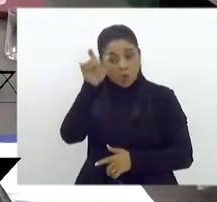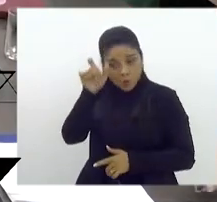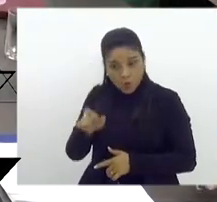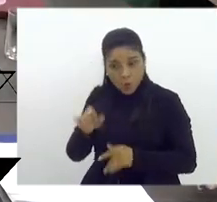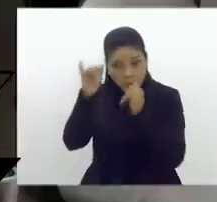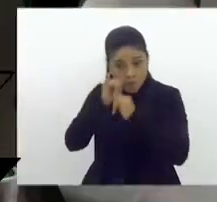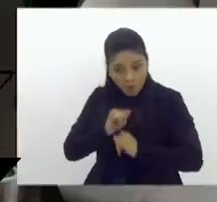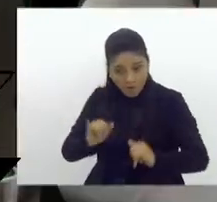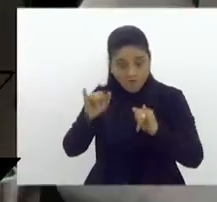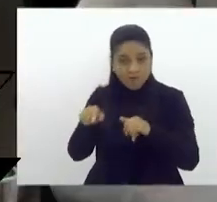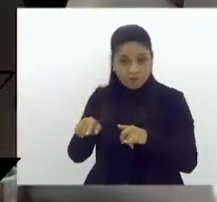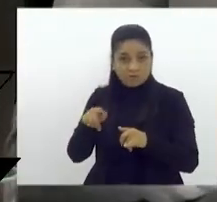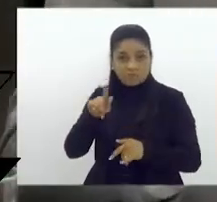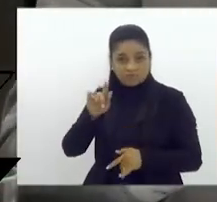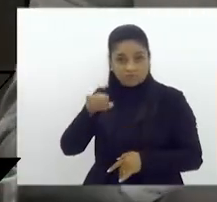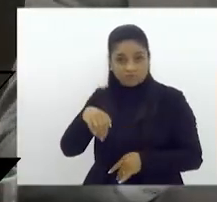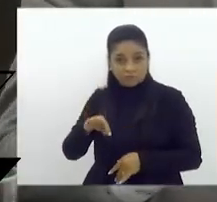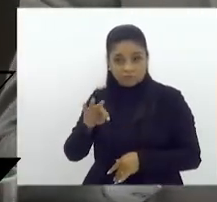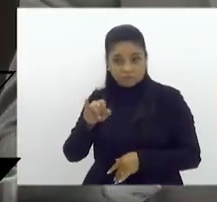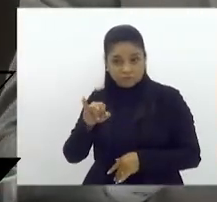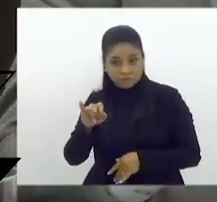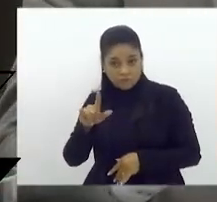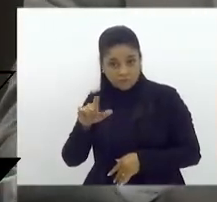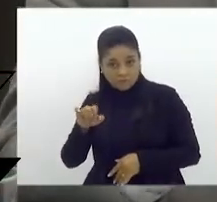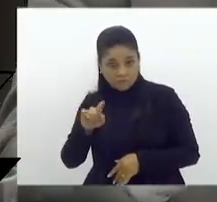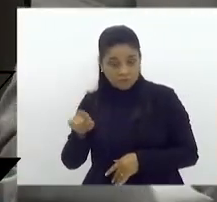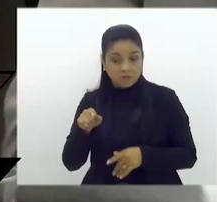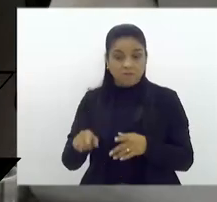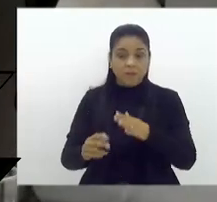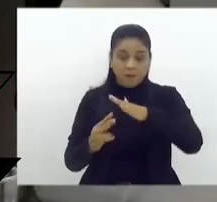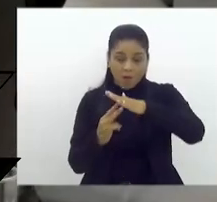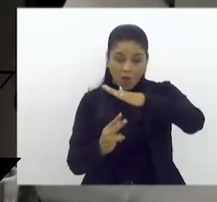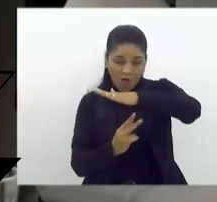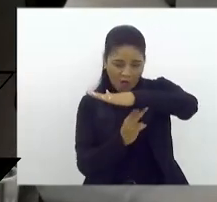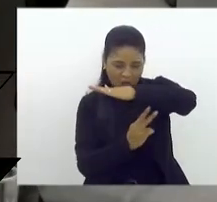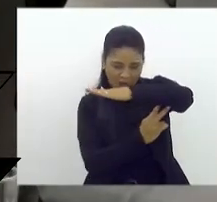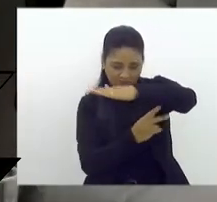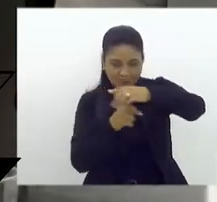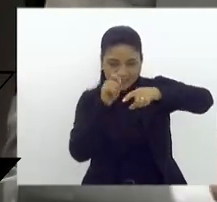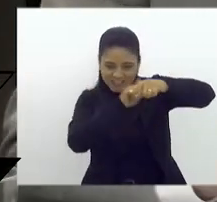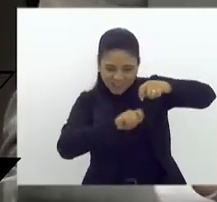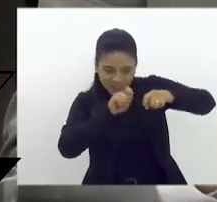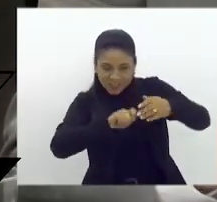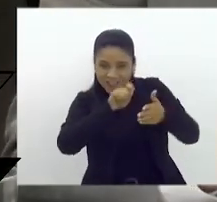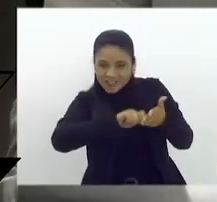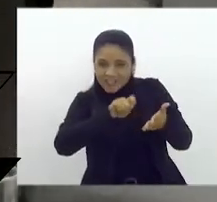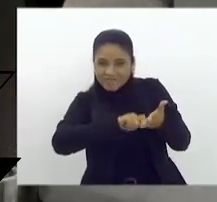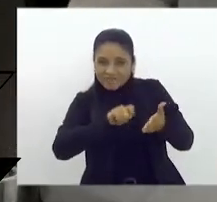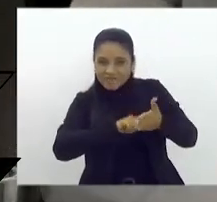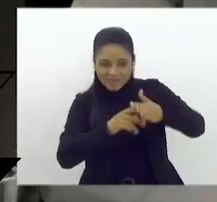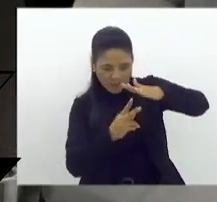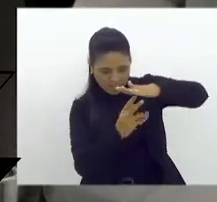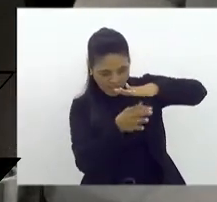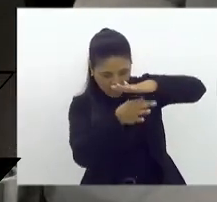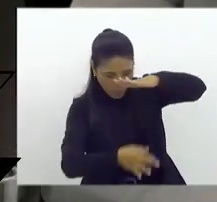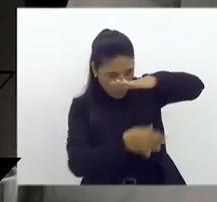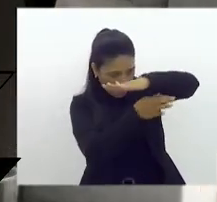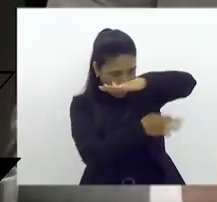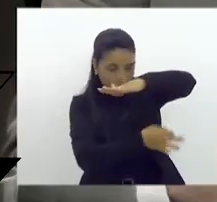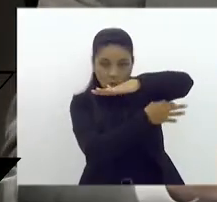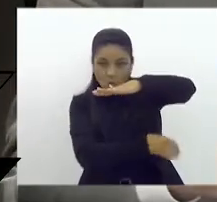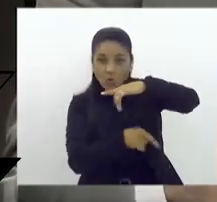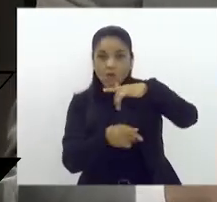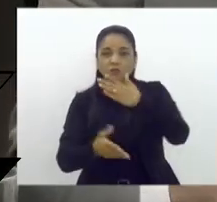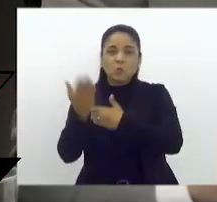produzia essas obras nos viadutos do Rio de Janeiro e de Niterói. E Niterói nós tentamos no passado, deputado